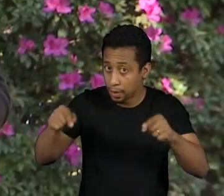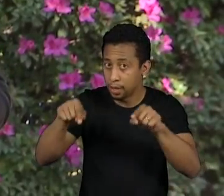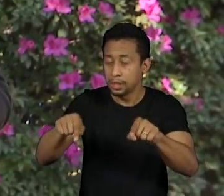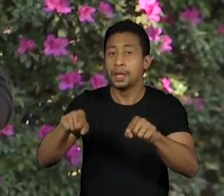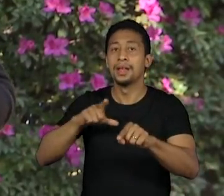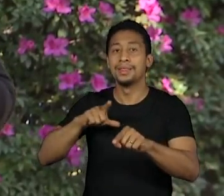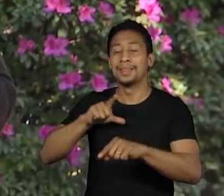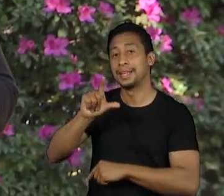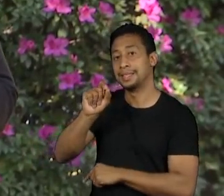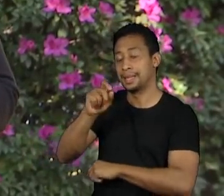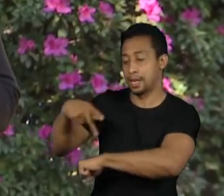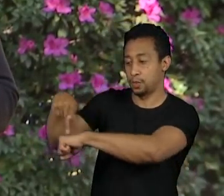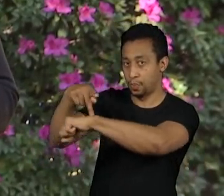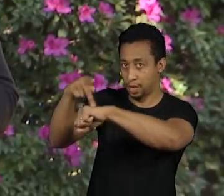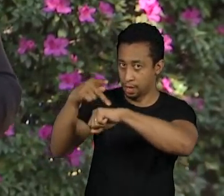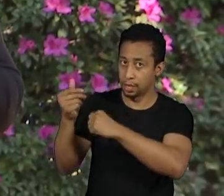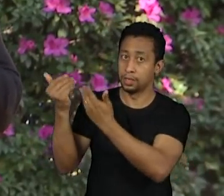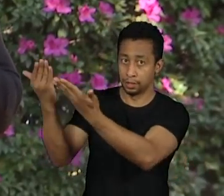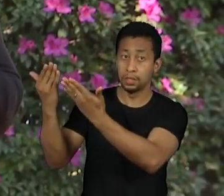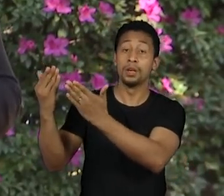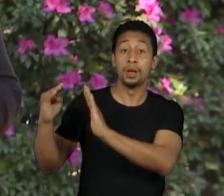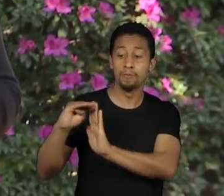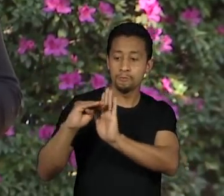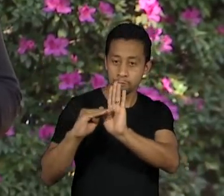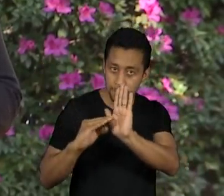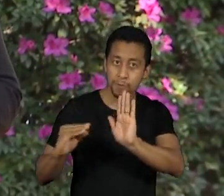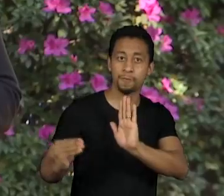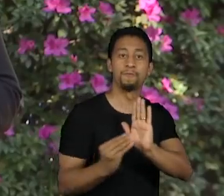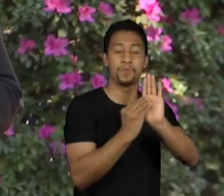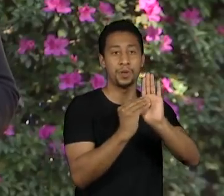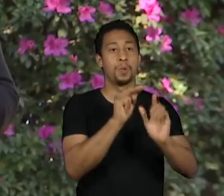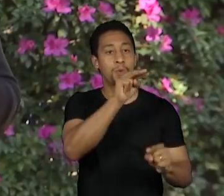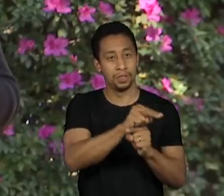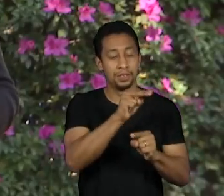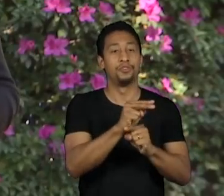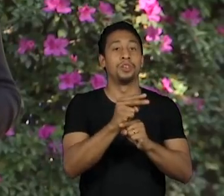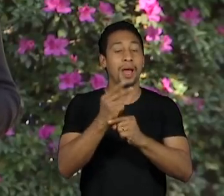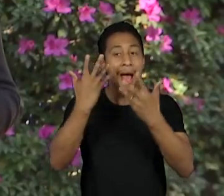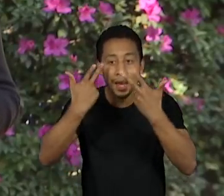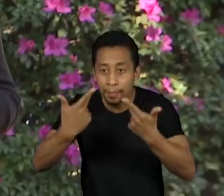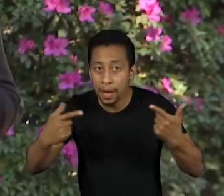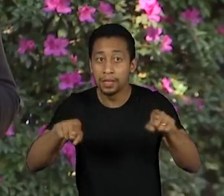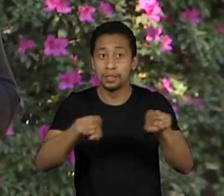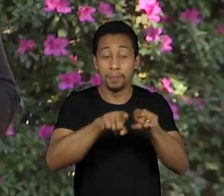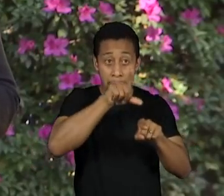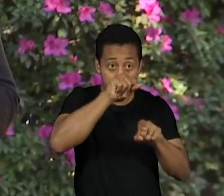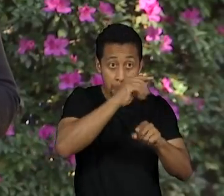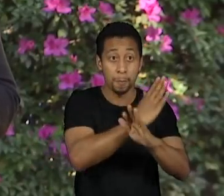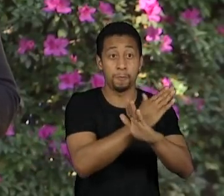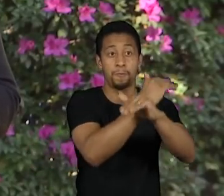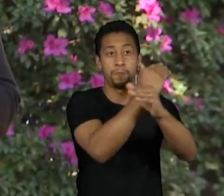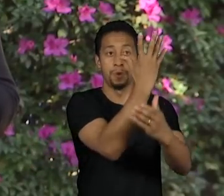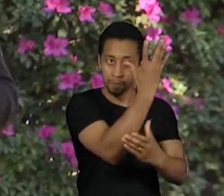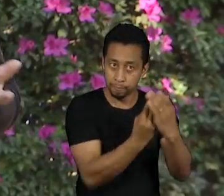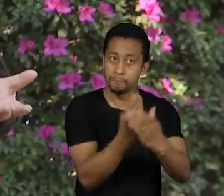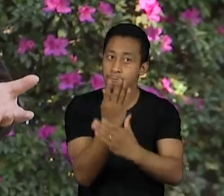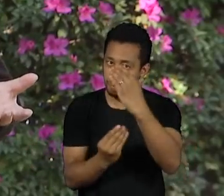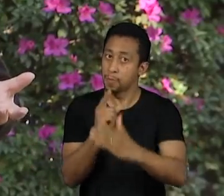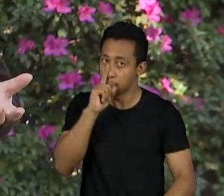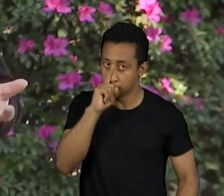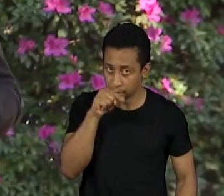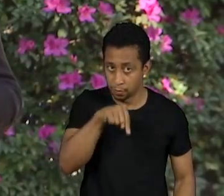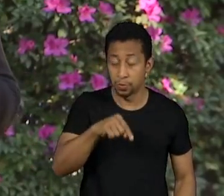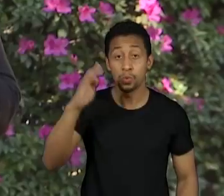10 países e tem como prioridade a proteção de animais e aves criticamente ameaçados de extinção. No caso